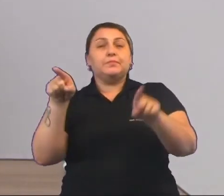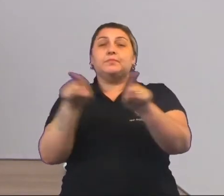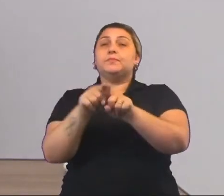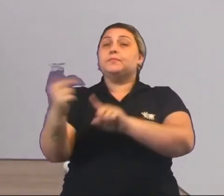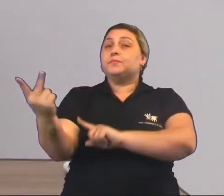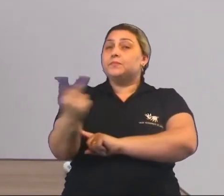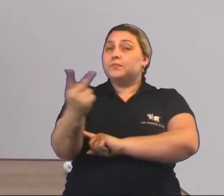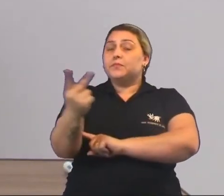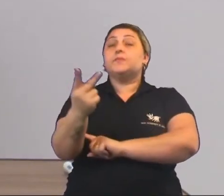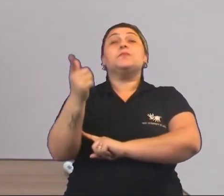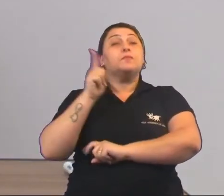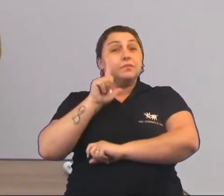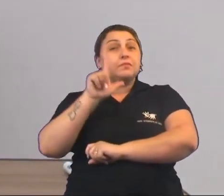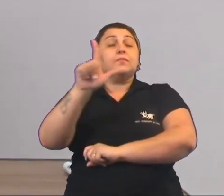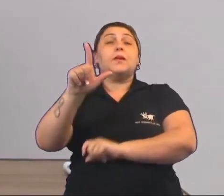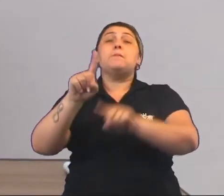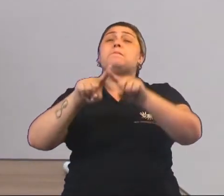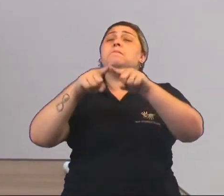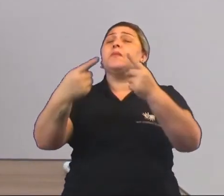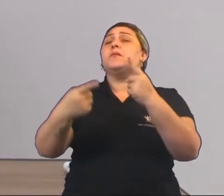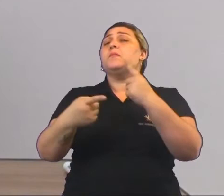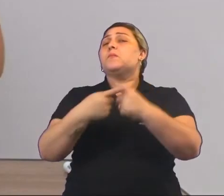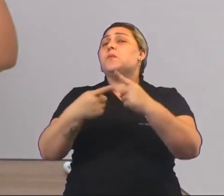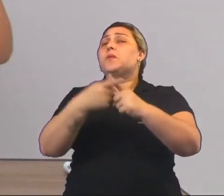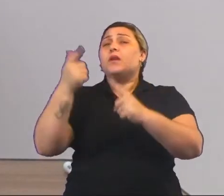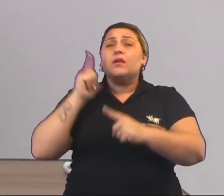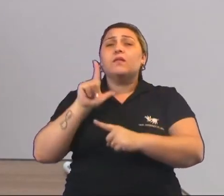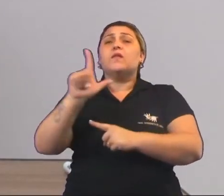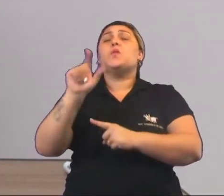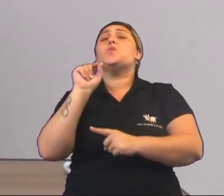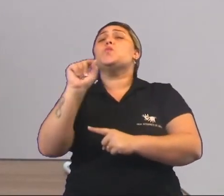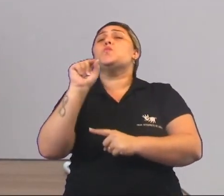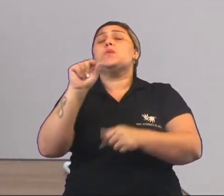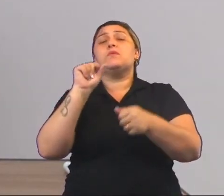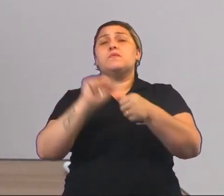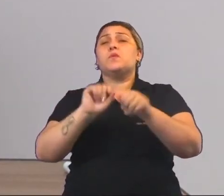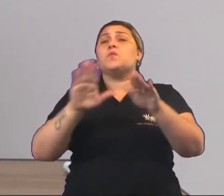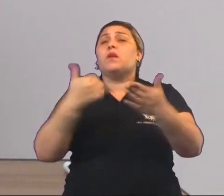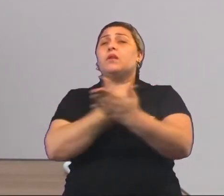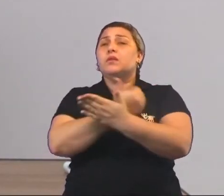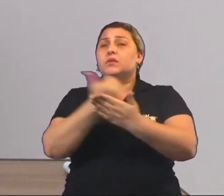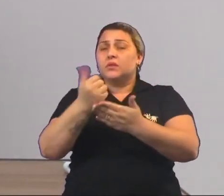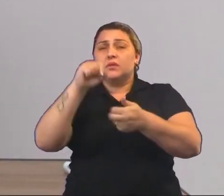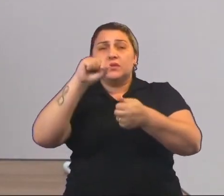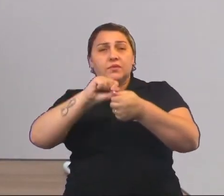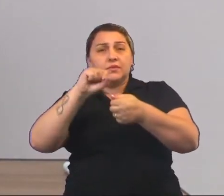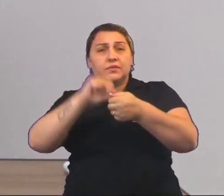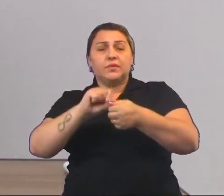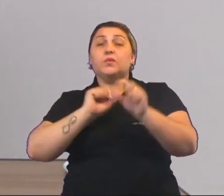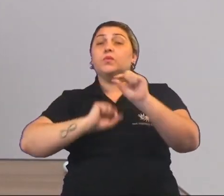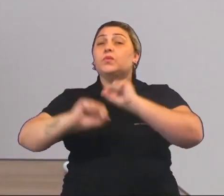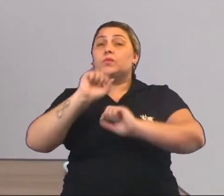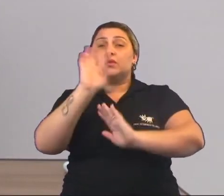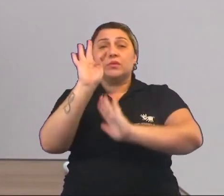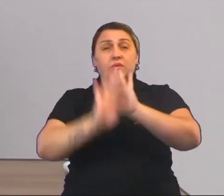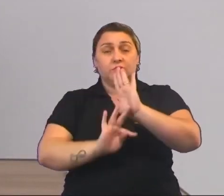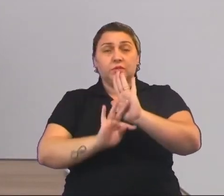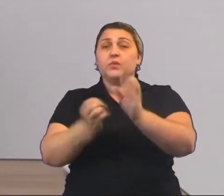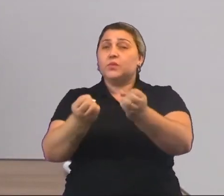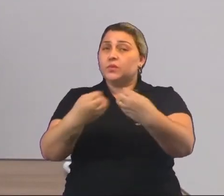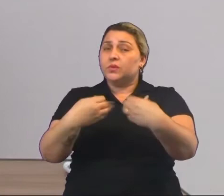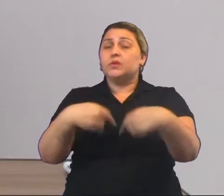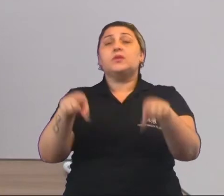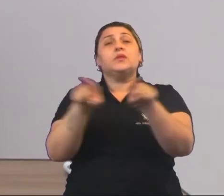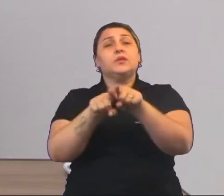dos dois vai vencer. Mas por que que ele venceu? O que que ele fez? Qual foi a ação que ele fez? O que que o texto nos